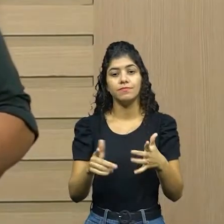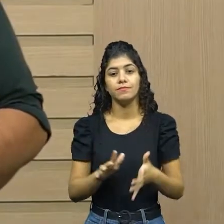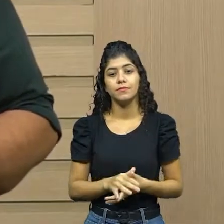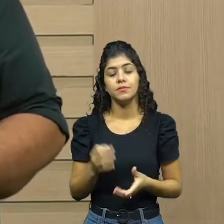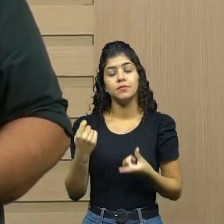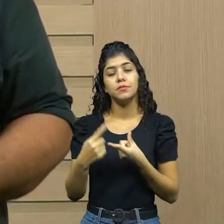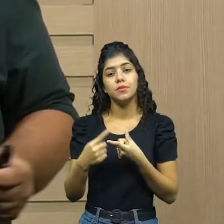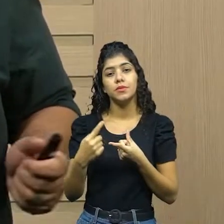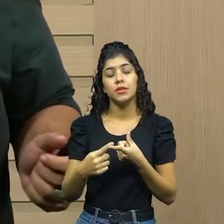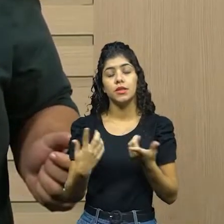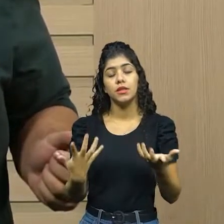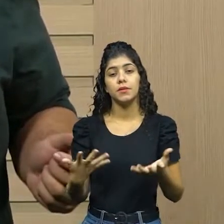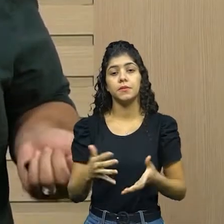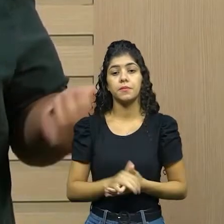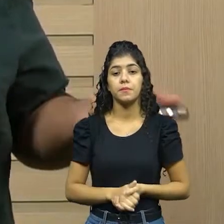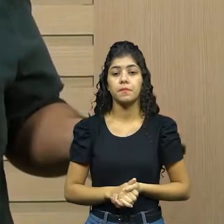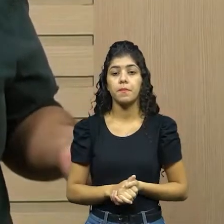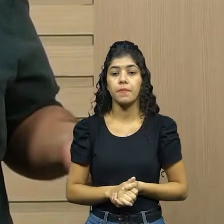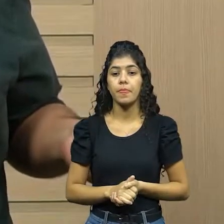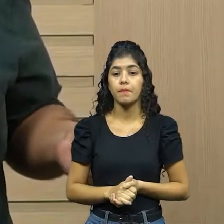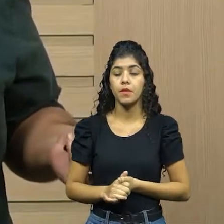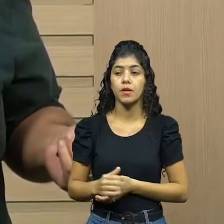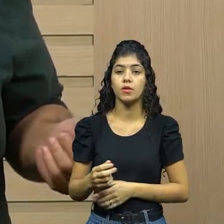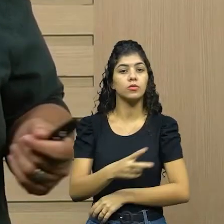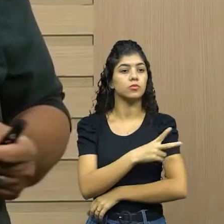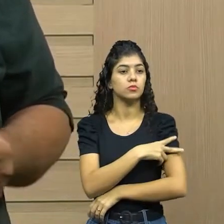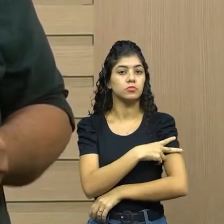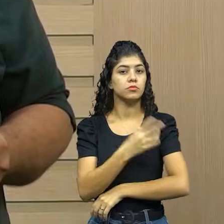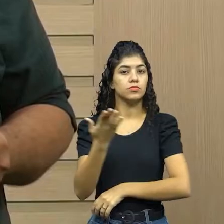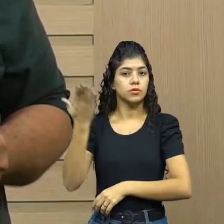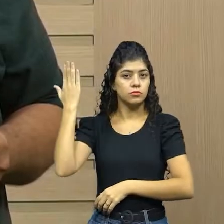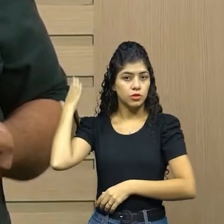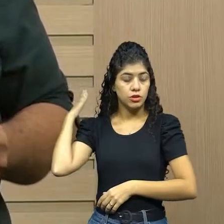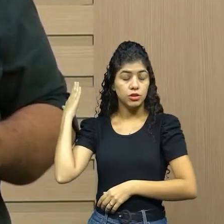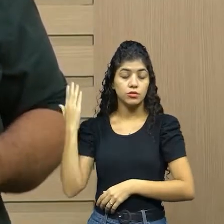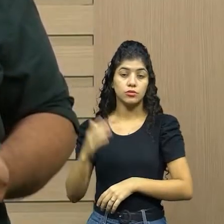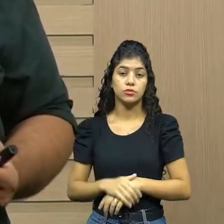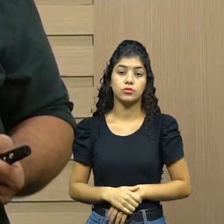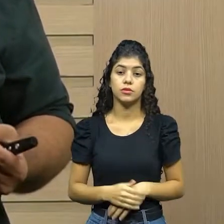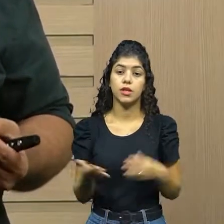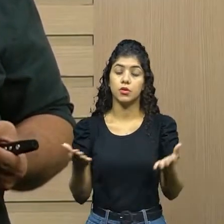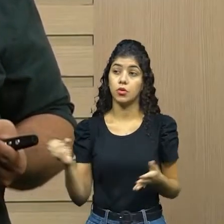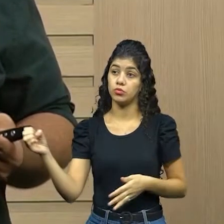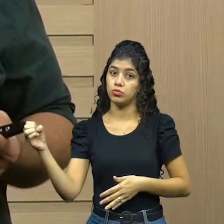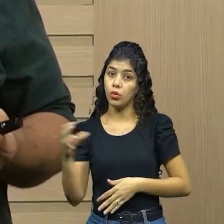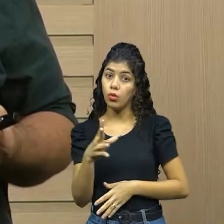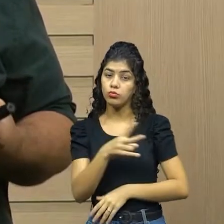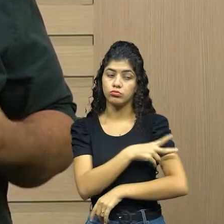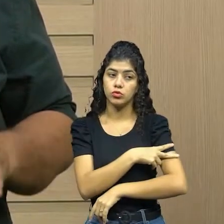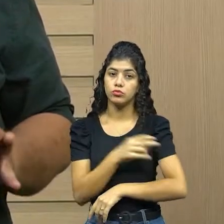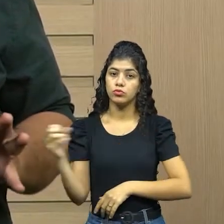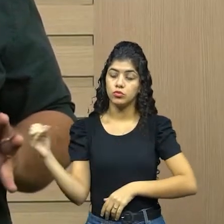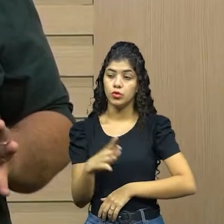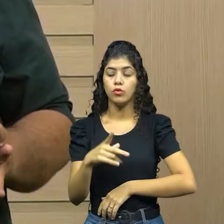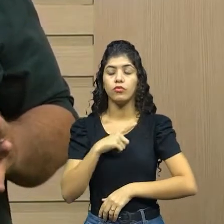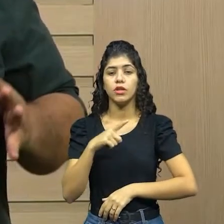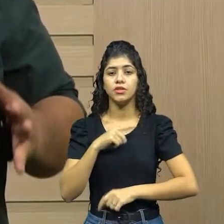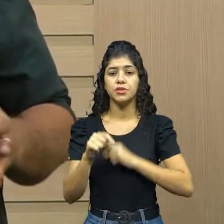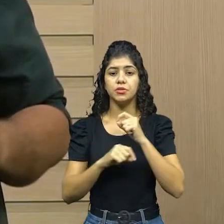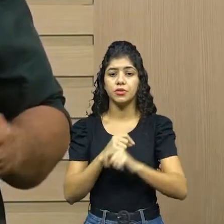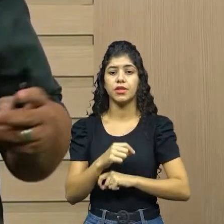para ele, porque mesmo sendo um dono antigo, ele tinha